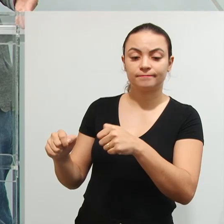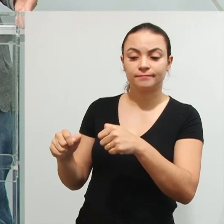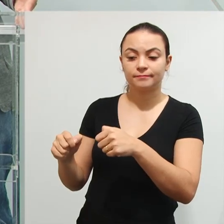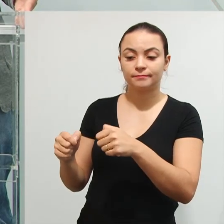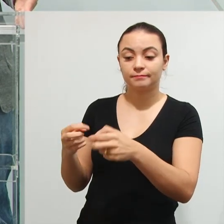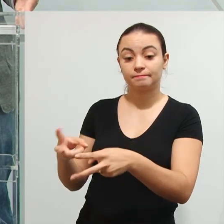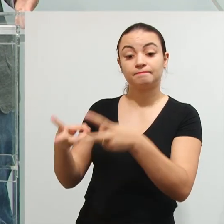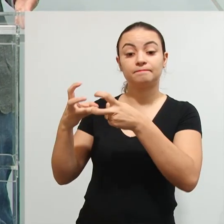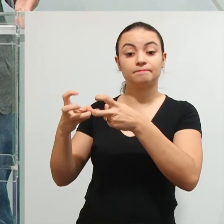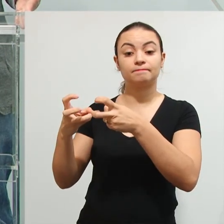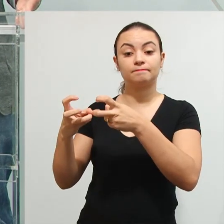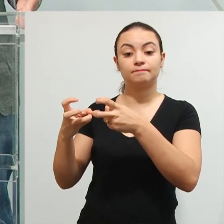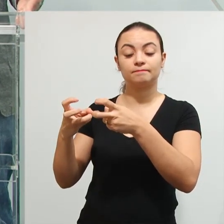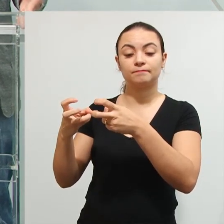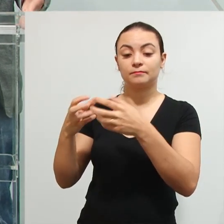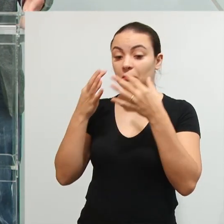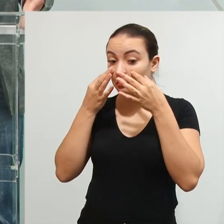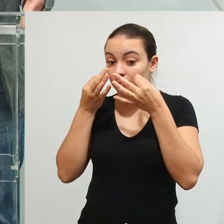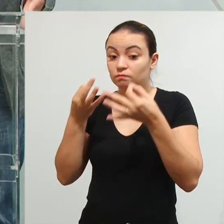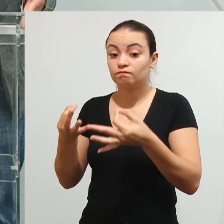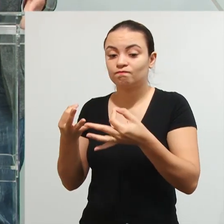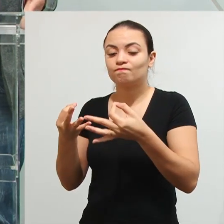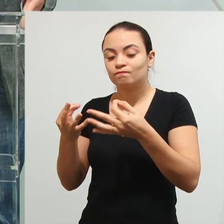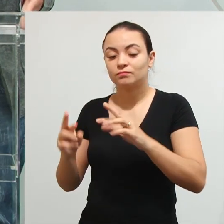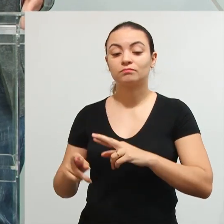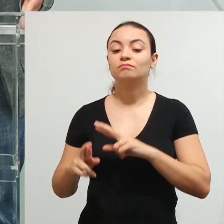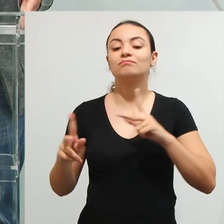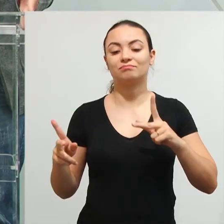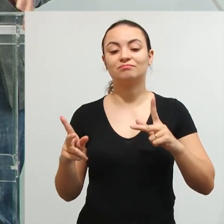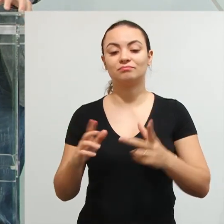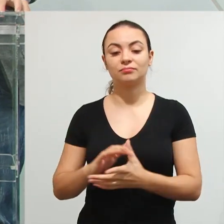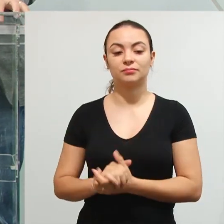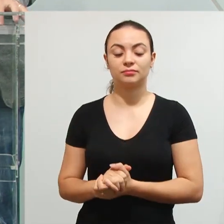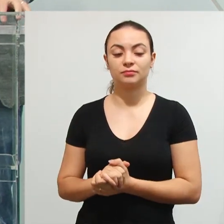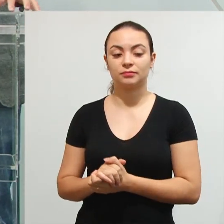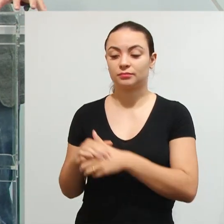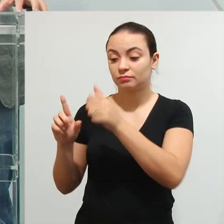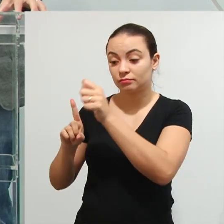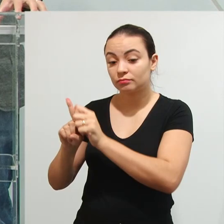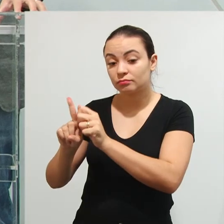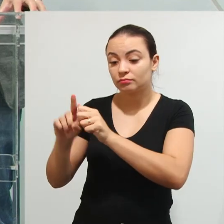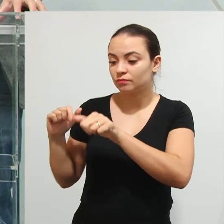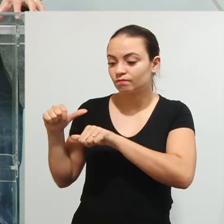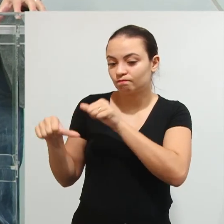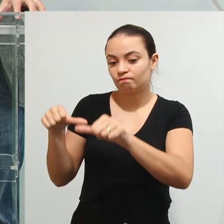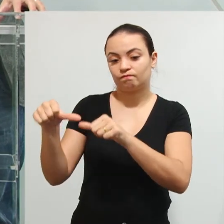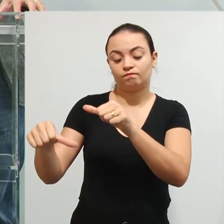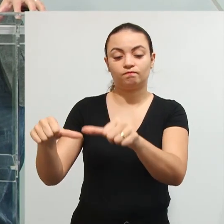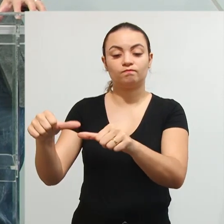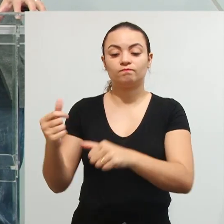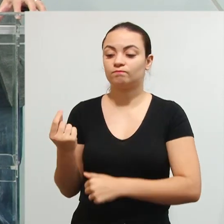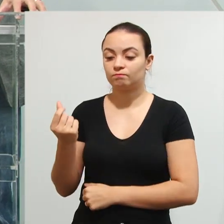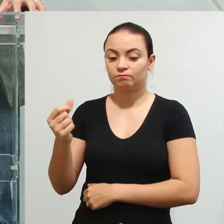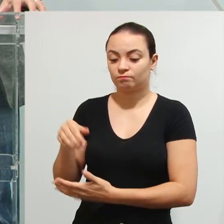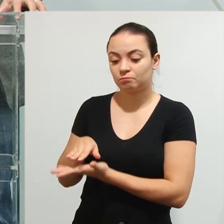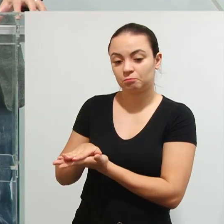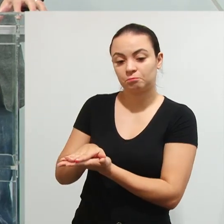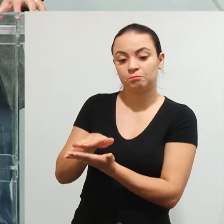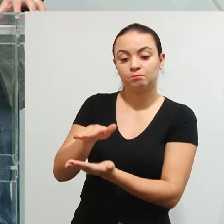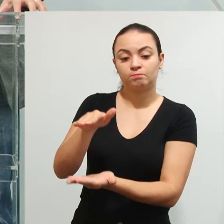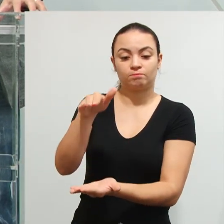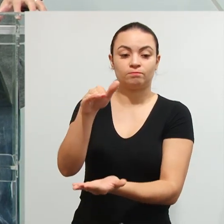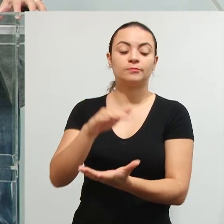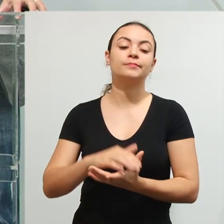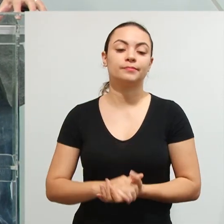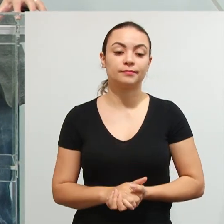2.81 para compensar aquela taxa administrativa então a taxa nominal de contrato é dois por cento mas a